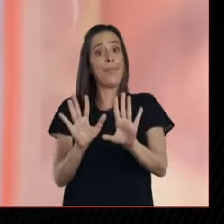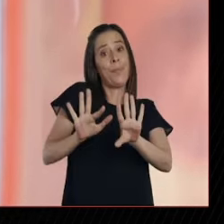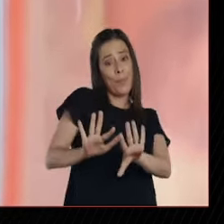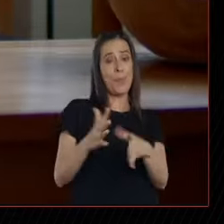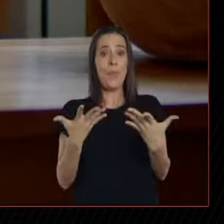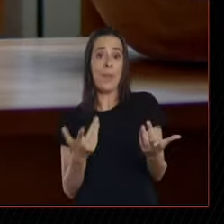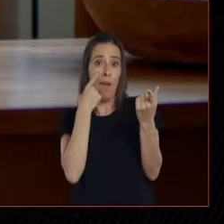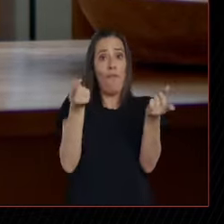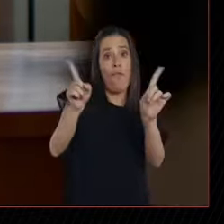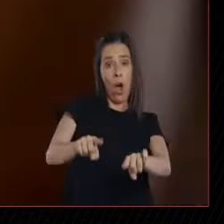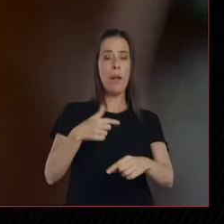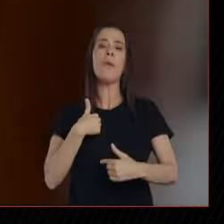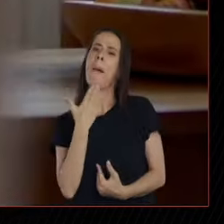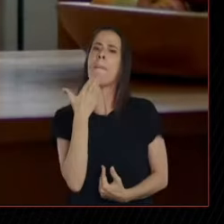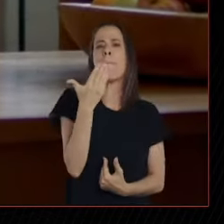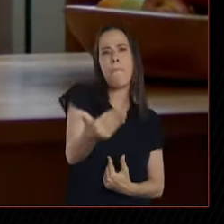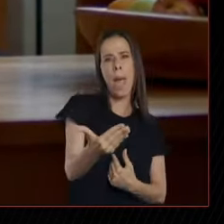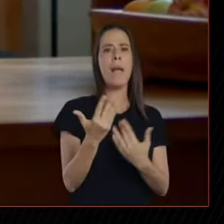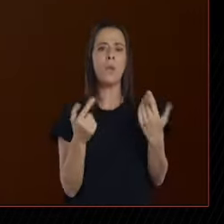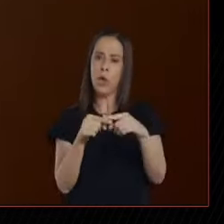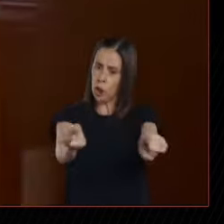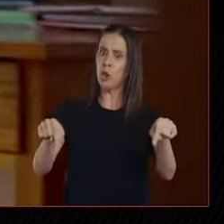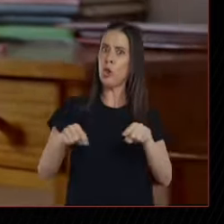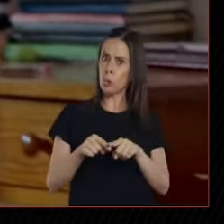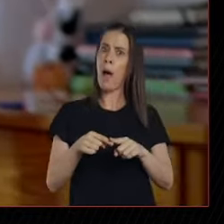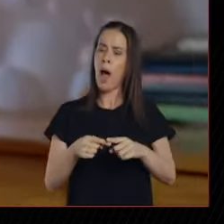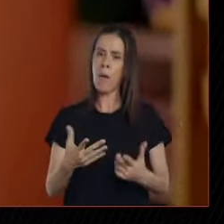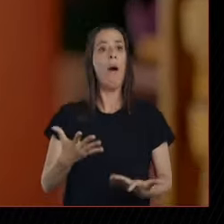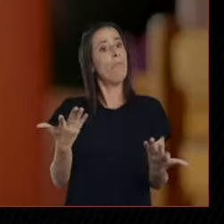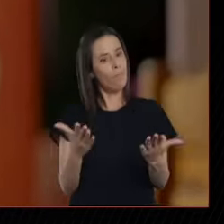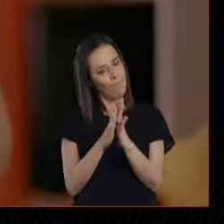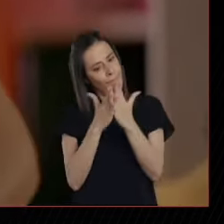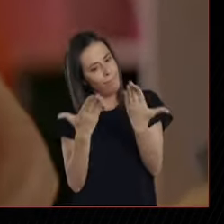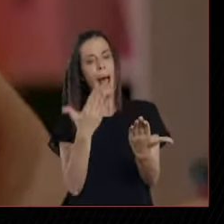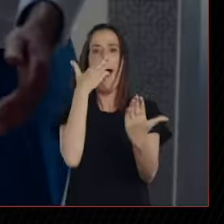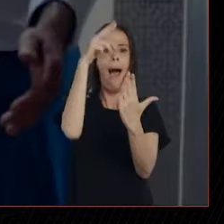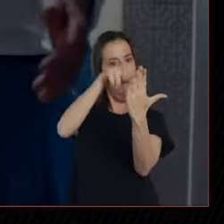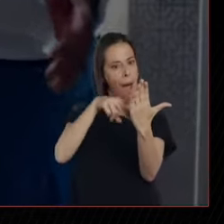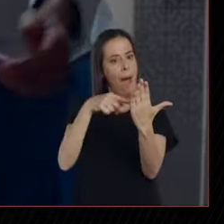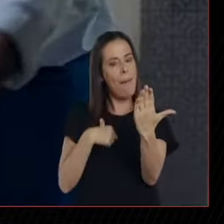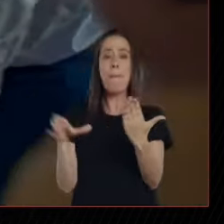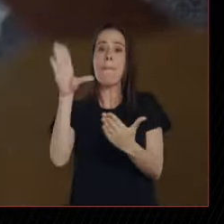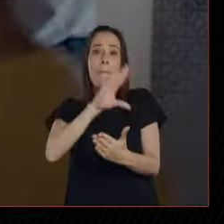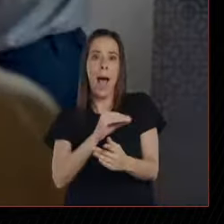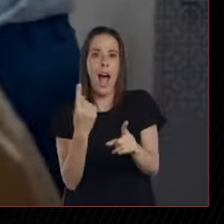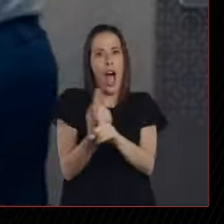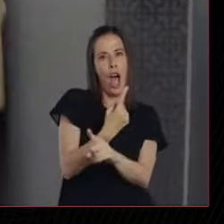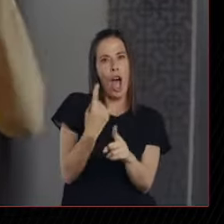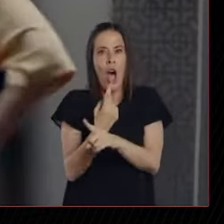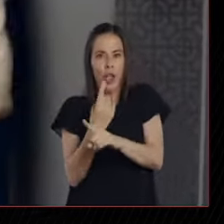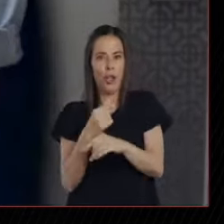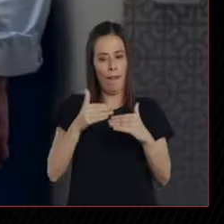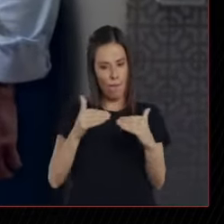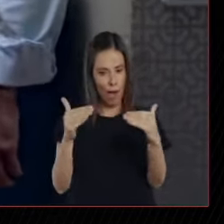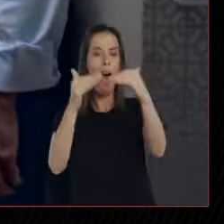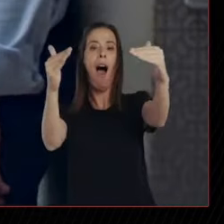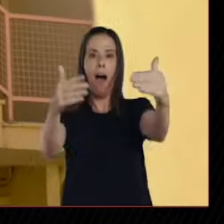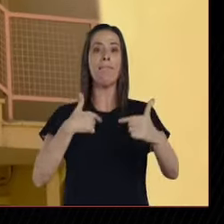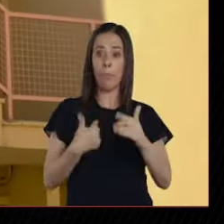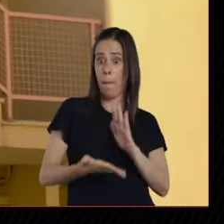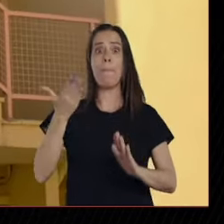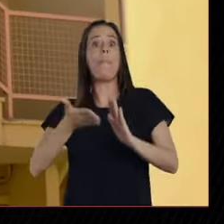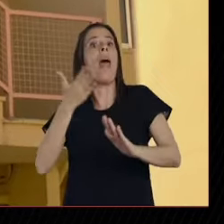Neste regresso que eu peço é mais paz. Nunca der. Nando é o longest running guy num vídeo da